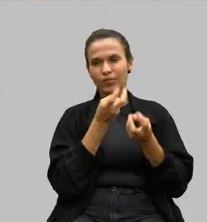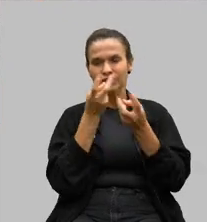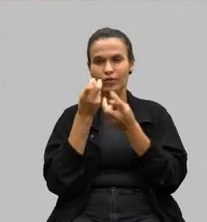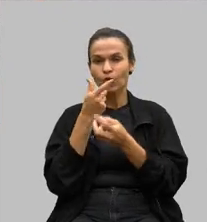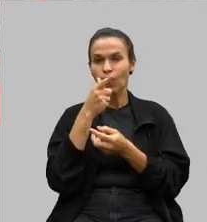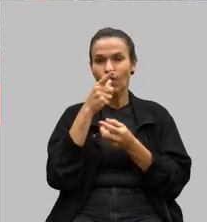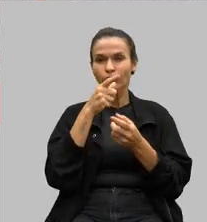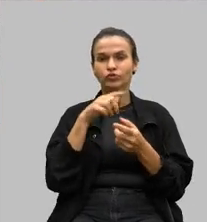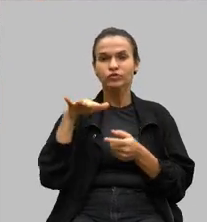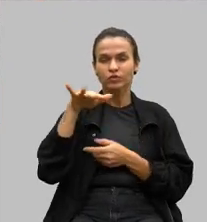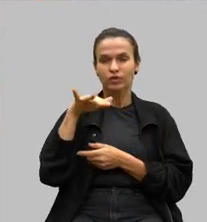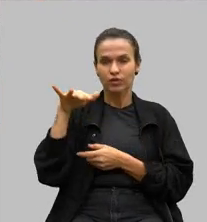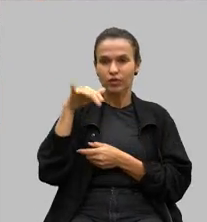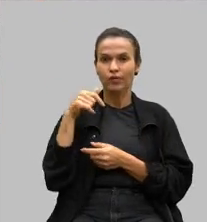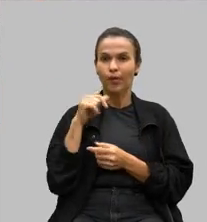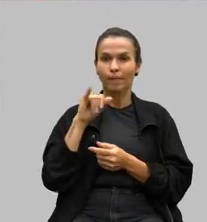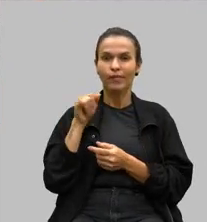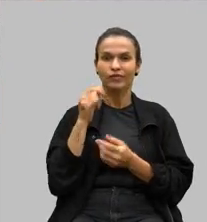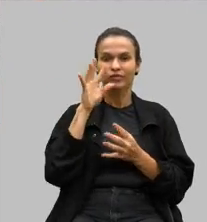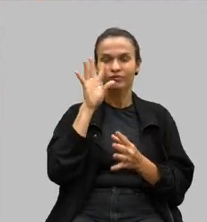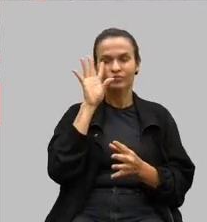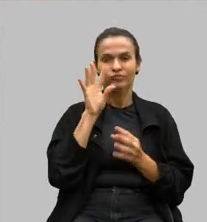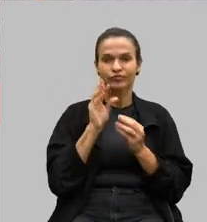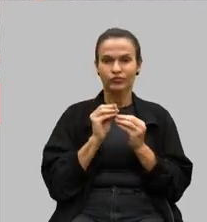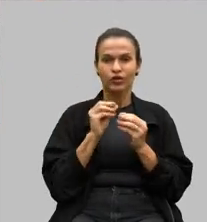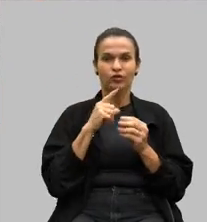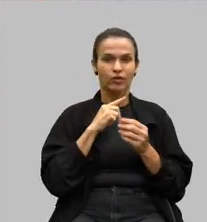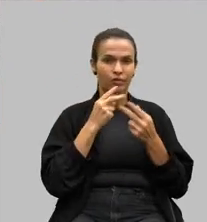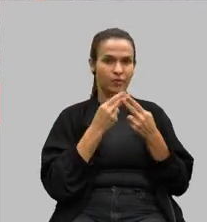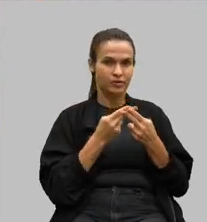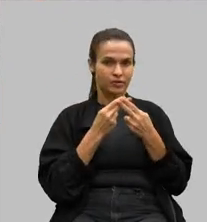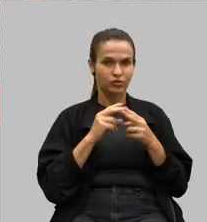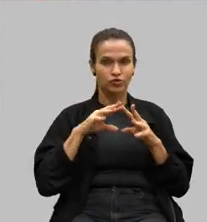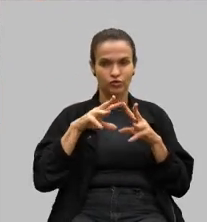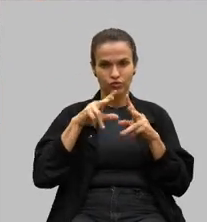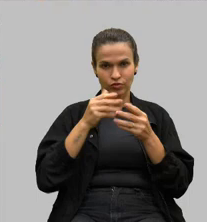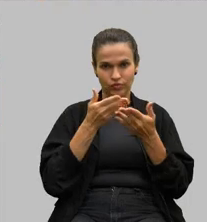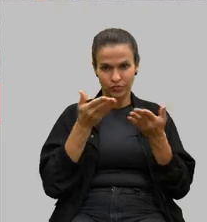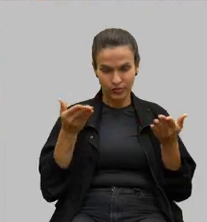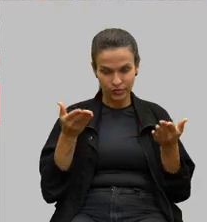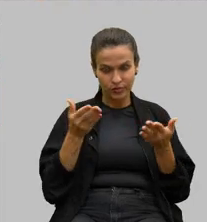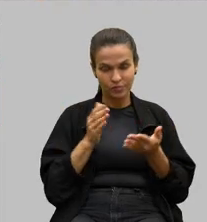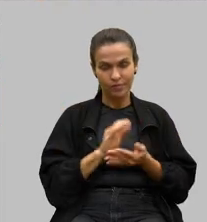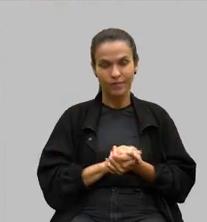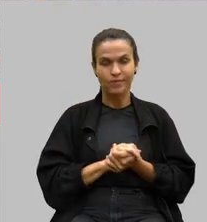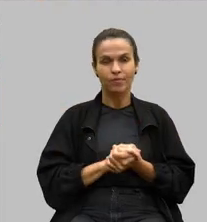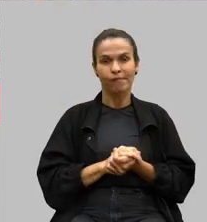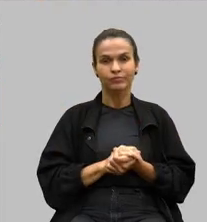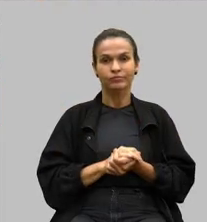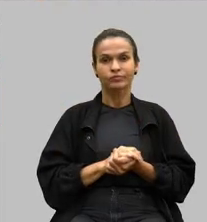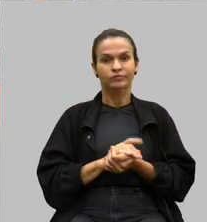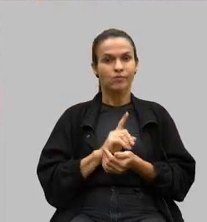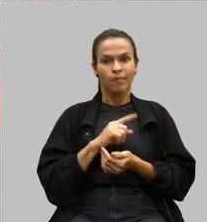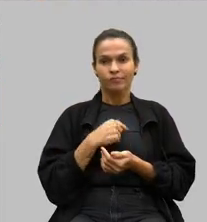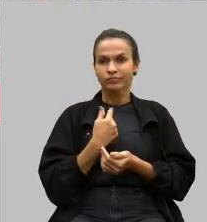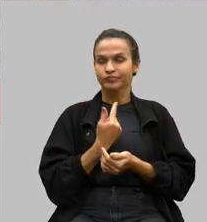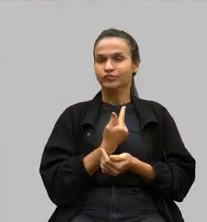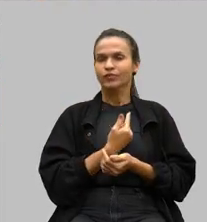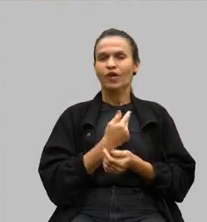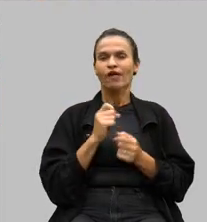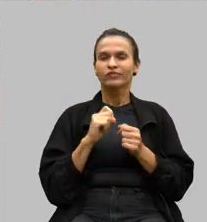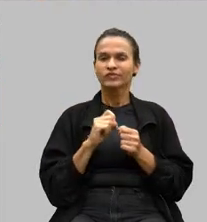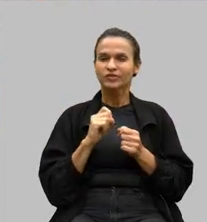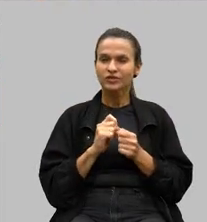finalizar eu já tô tendo aí a paciência do presidente de todo mundo eh pra gente não cometer os